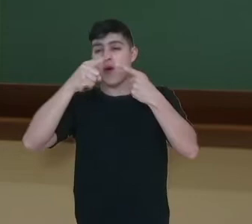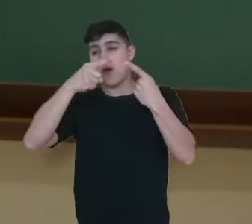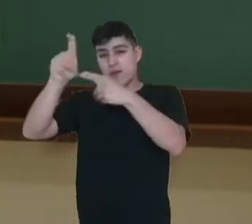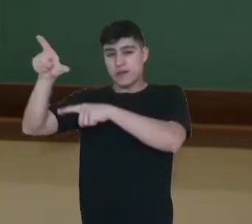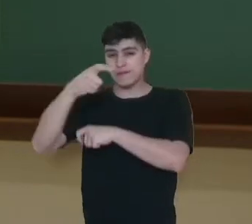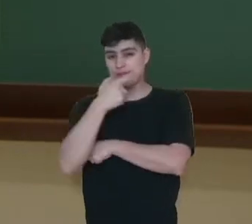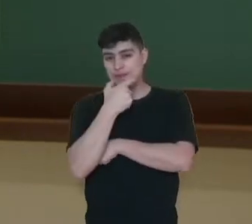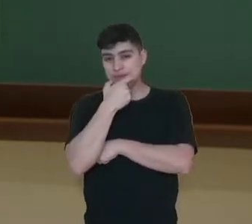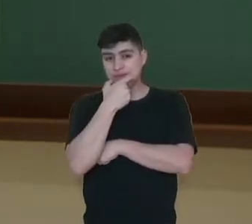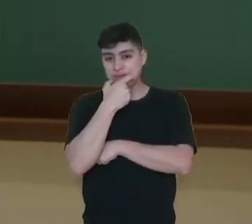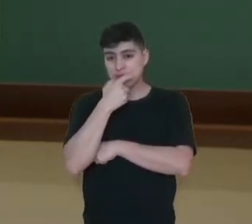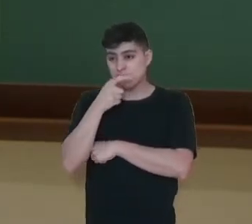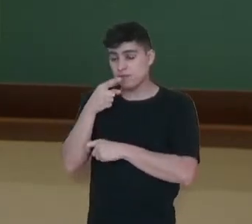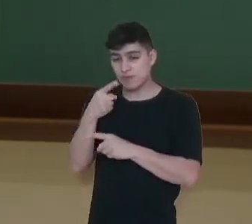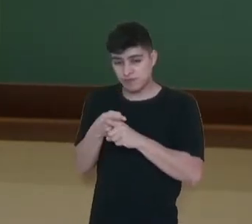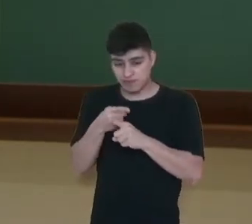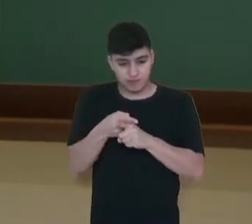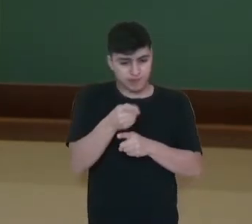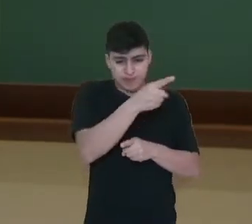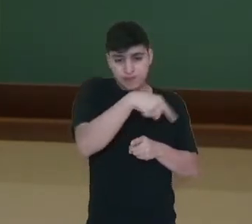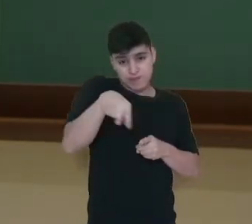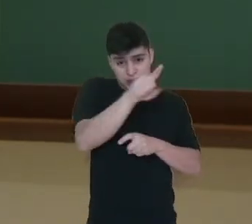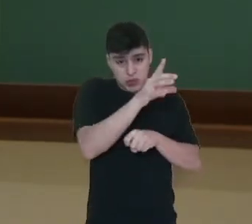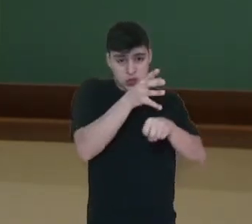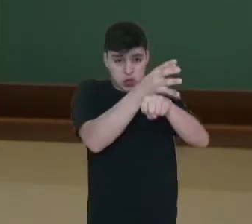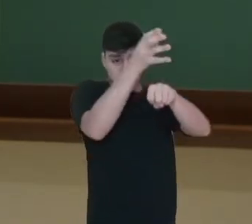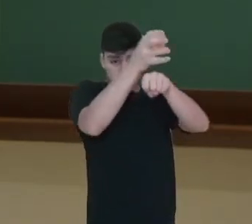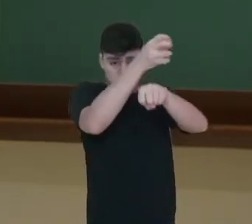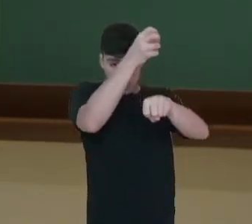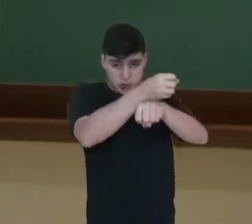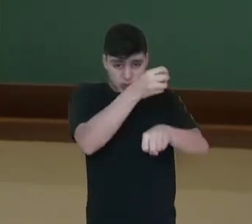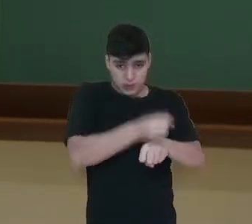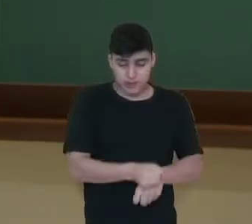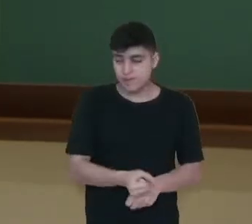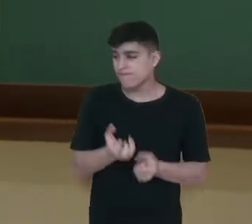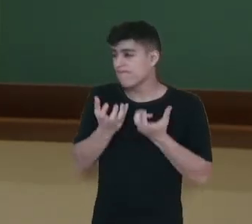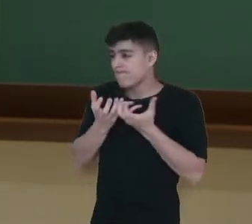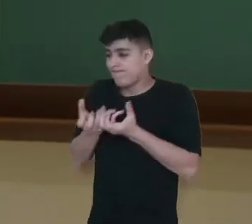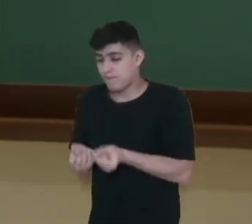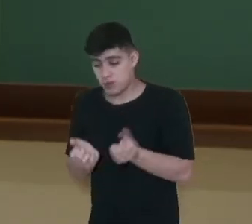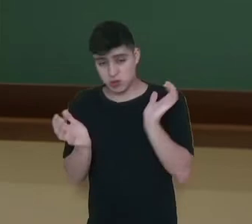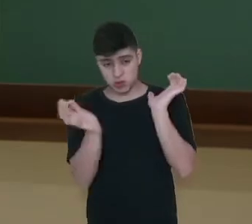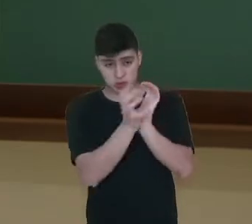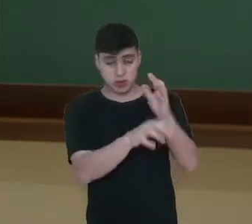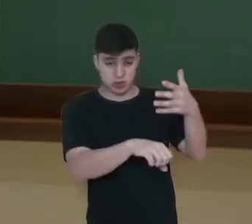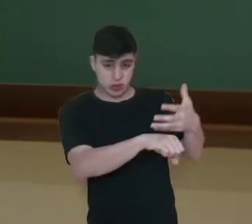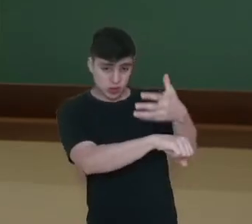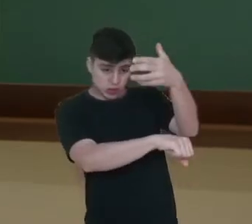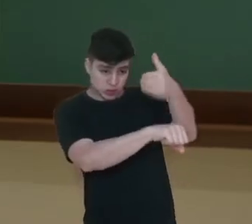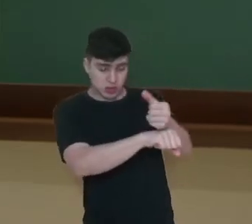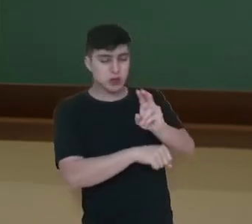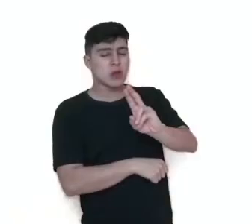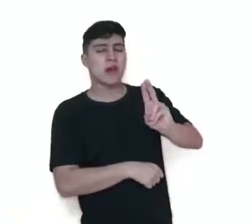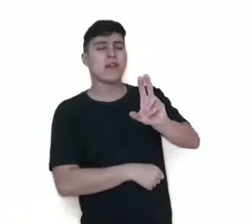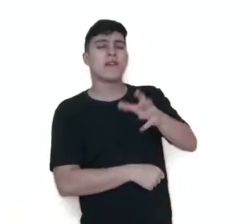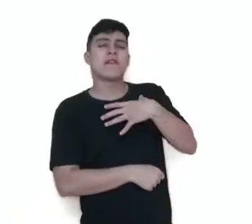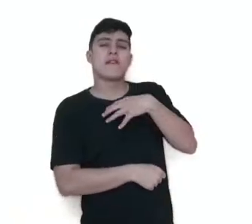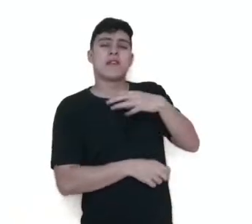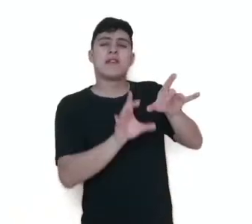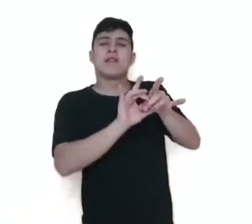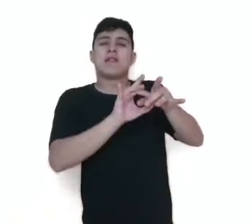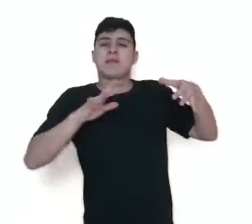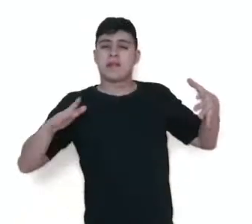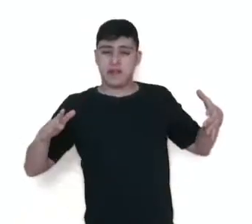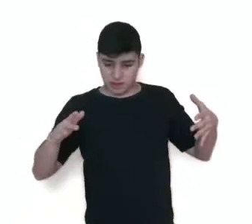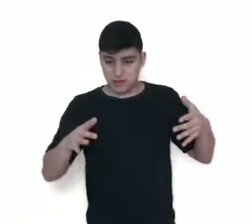com essas novas leis que vão sendo impostas, um grupo de colonos chamados de Filhos da Liberdade, disfarçados